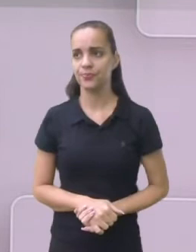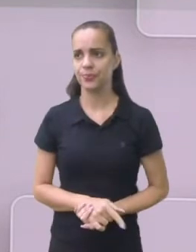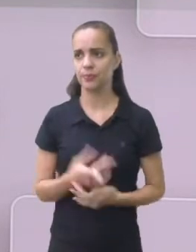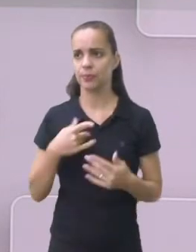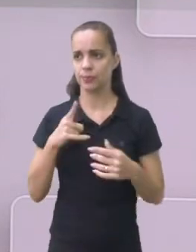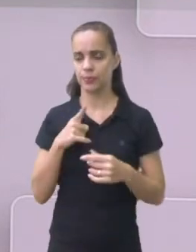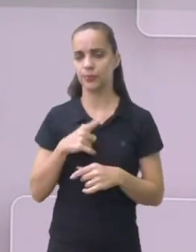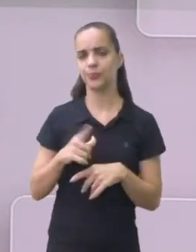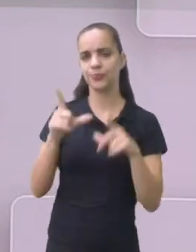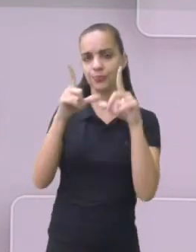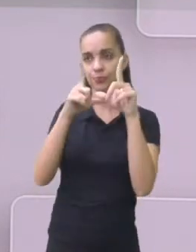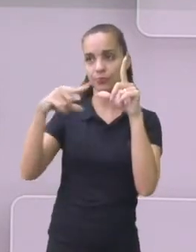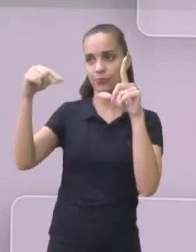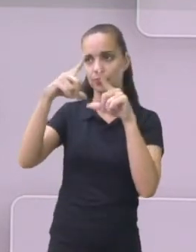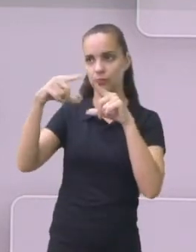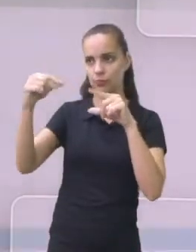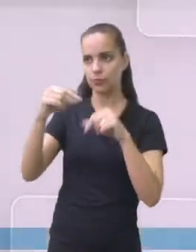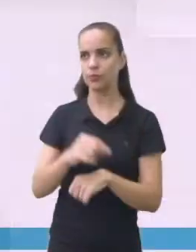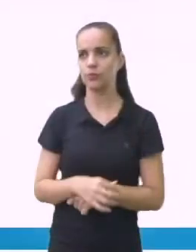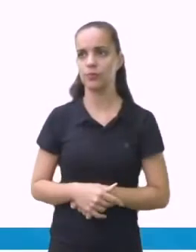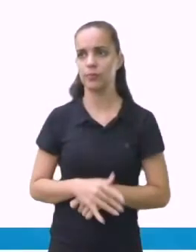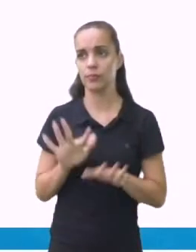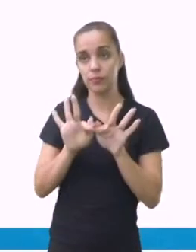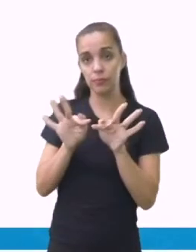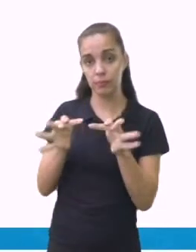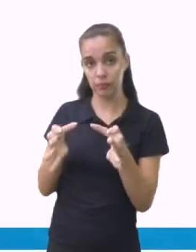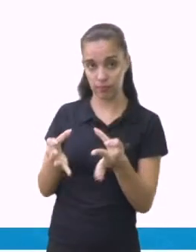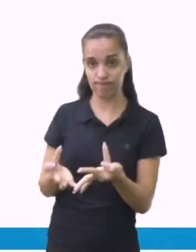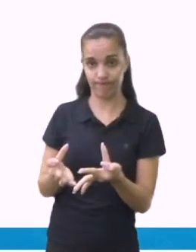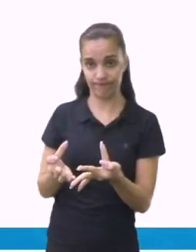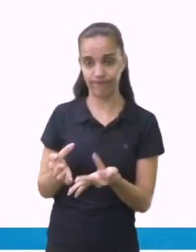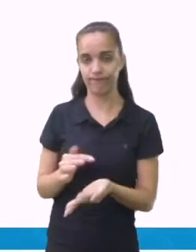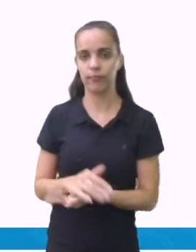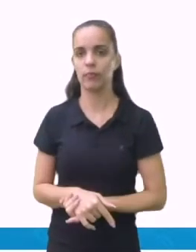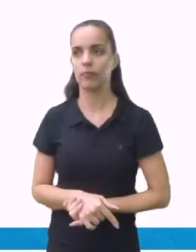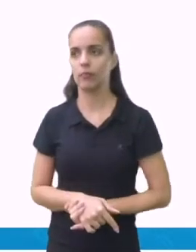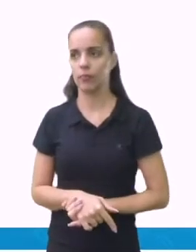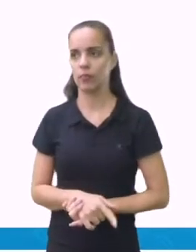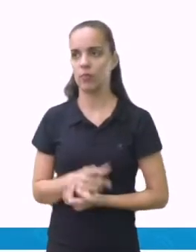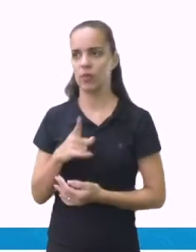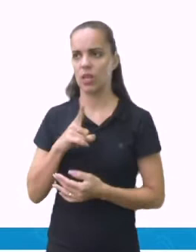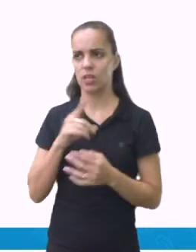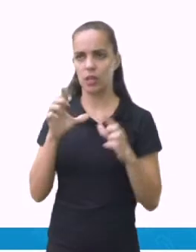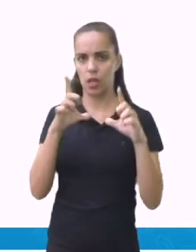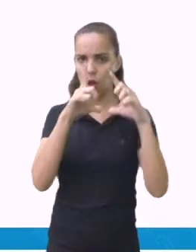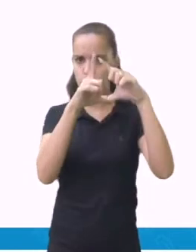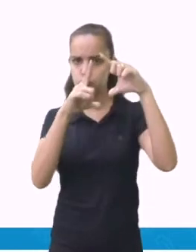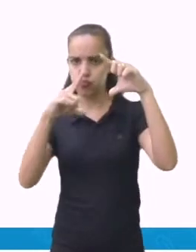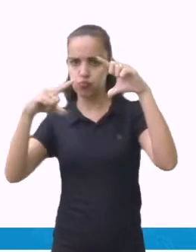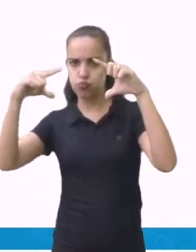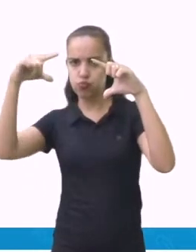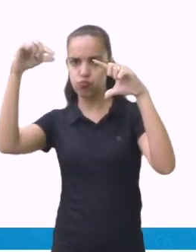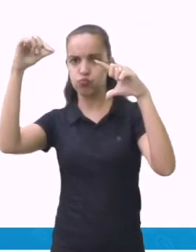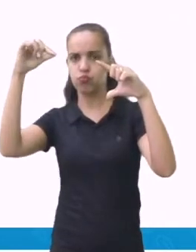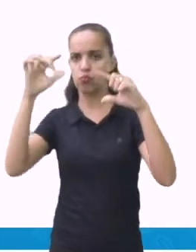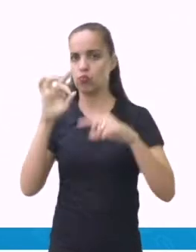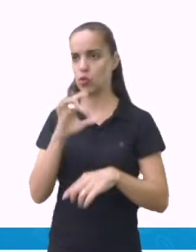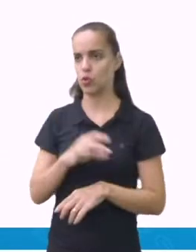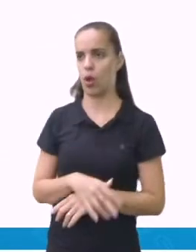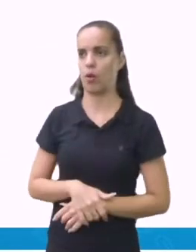E aí nós temos, né, folhas simples, que é aquela que é inteiriça, tá